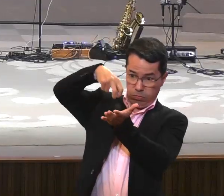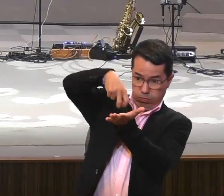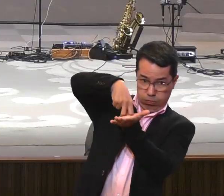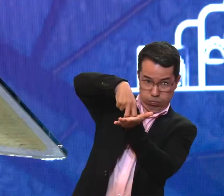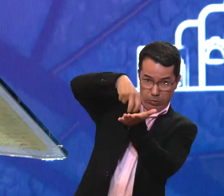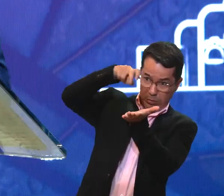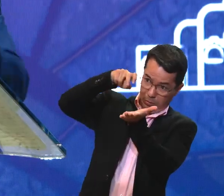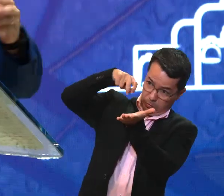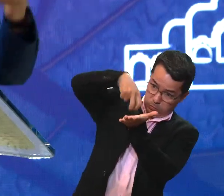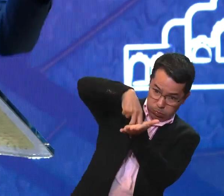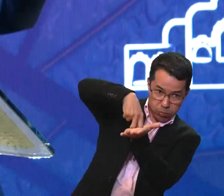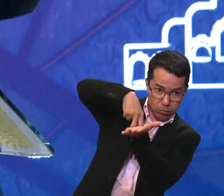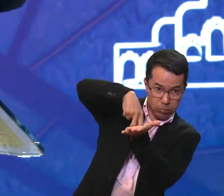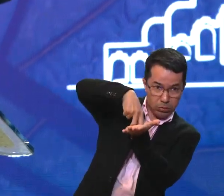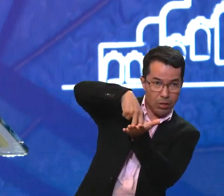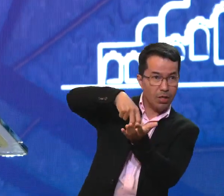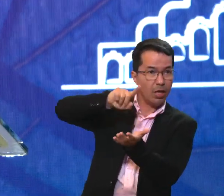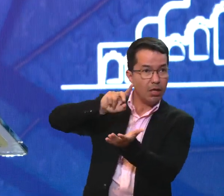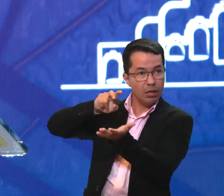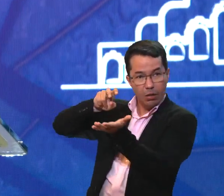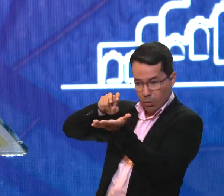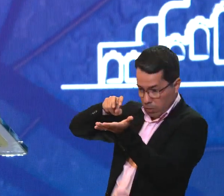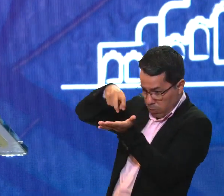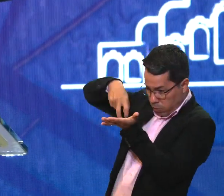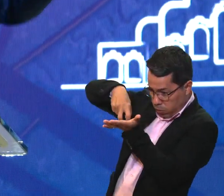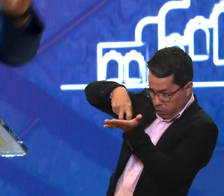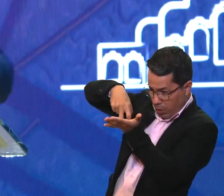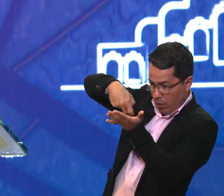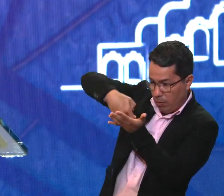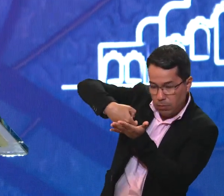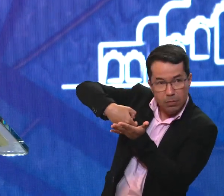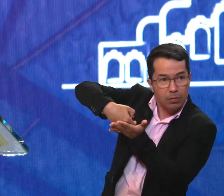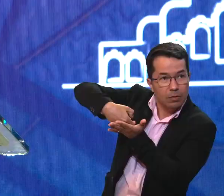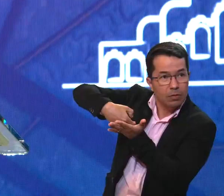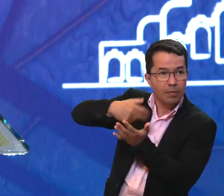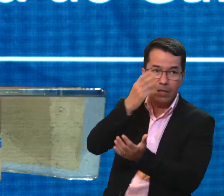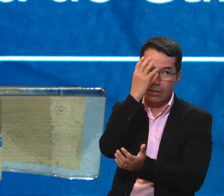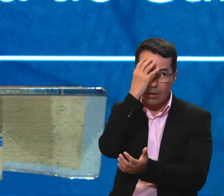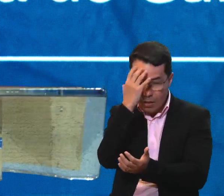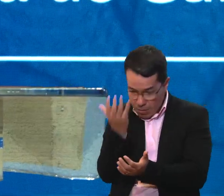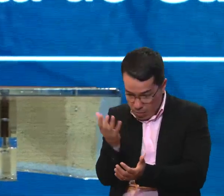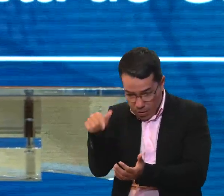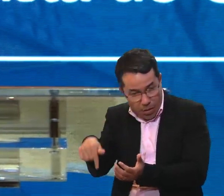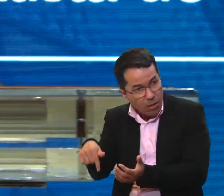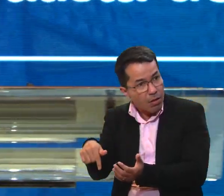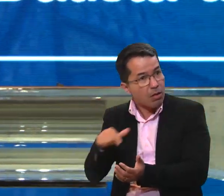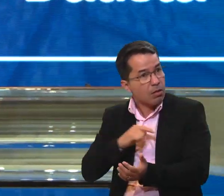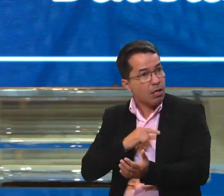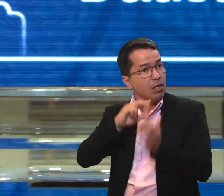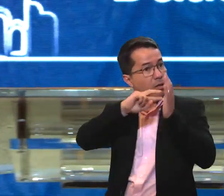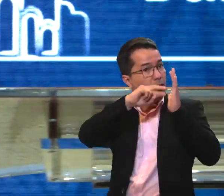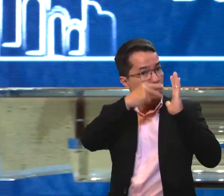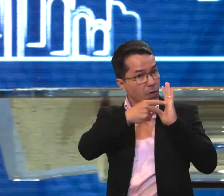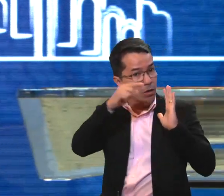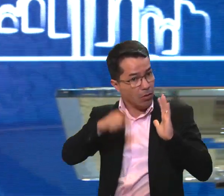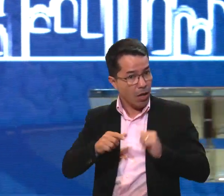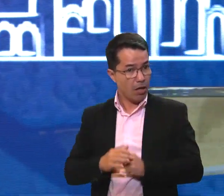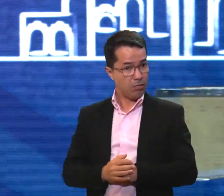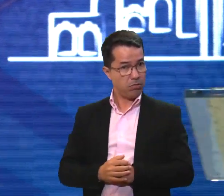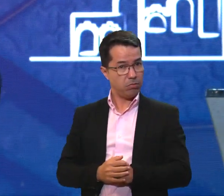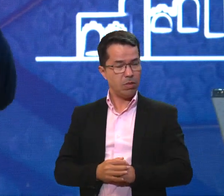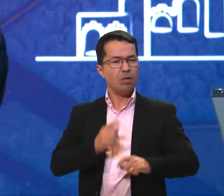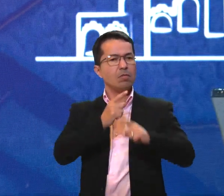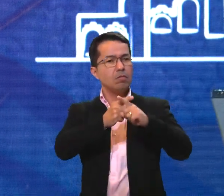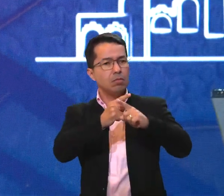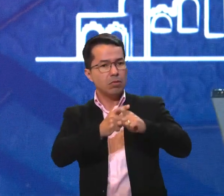caná. Daí dá origem à palavra Canaã, que vem de can, que significa mercador. Sabe por quê?